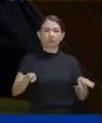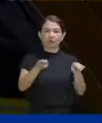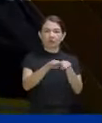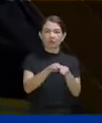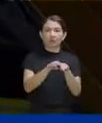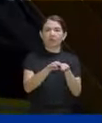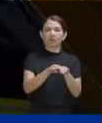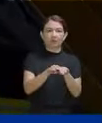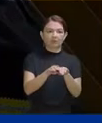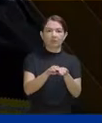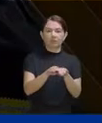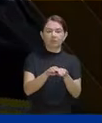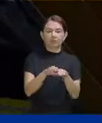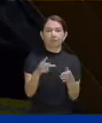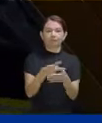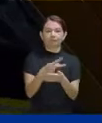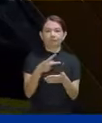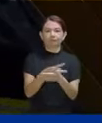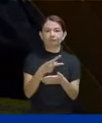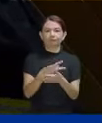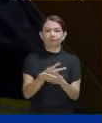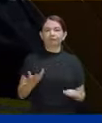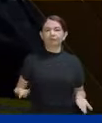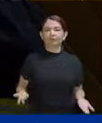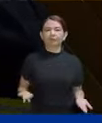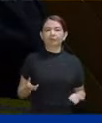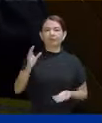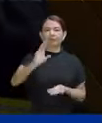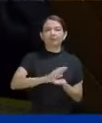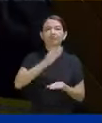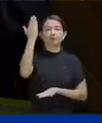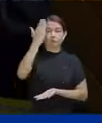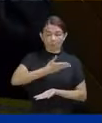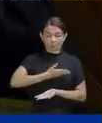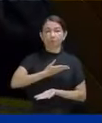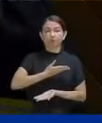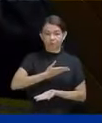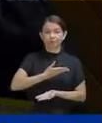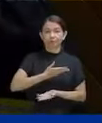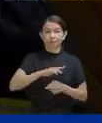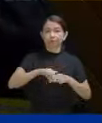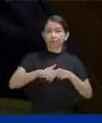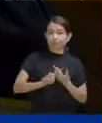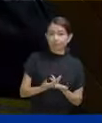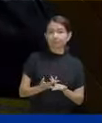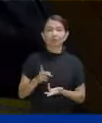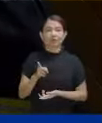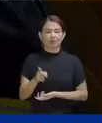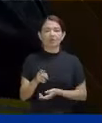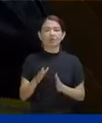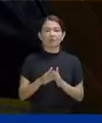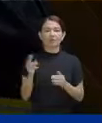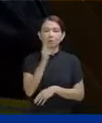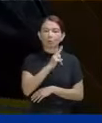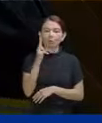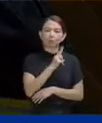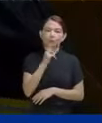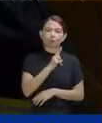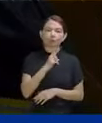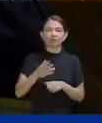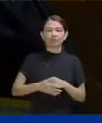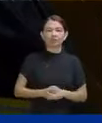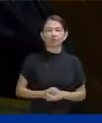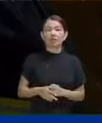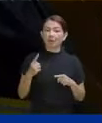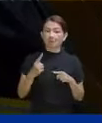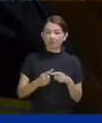pelas infrações aplicadas em sede de prestação de contas. Solicitou por primeiro tutela de urgência,